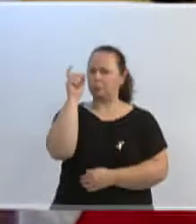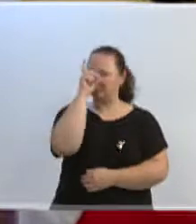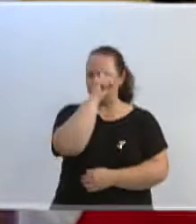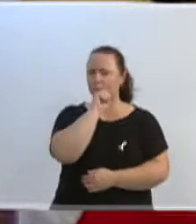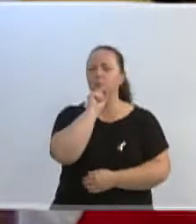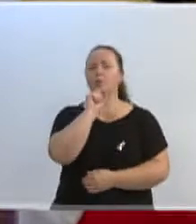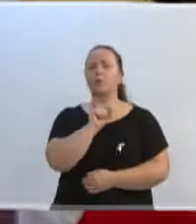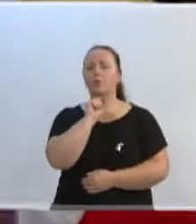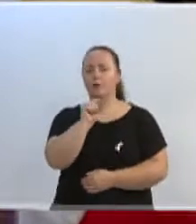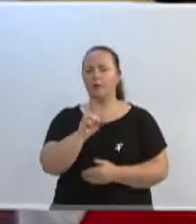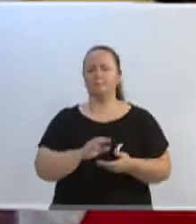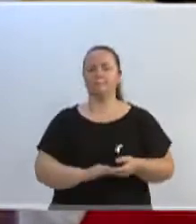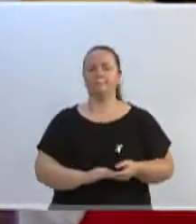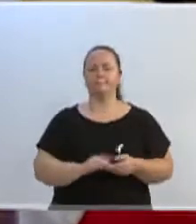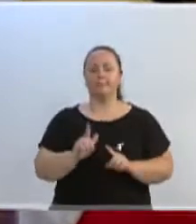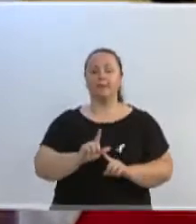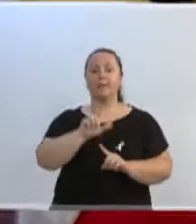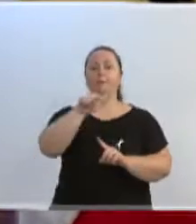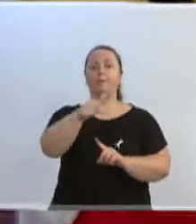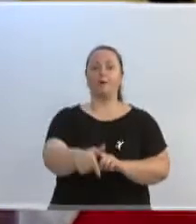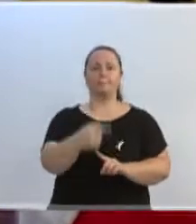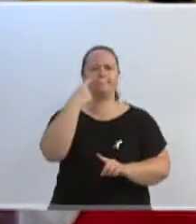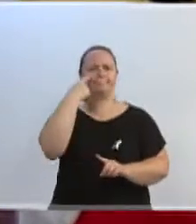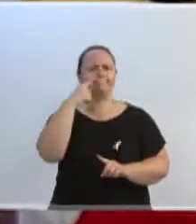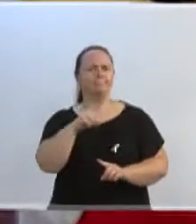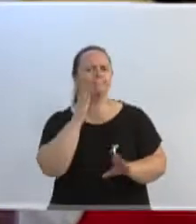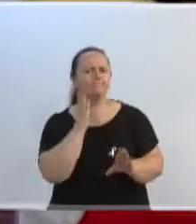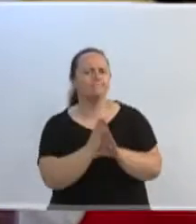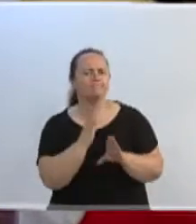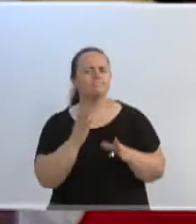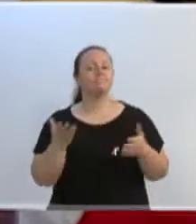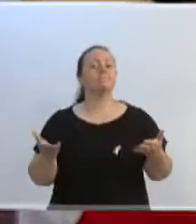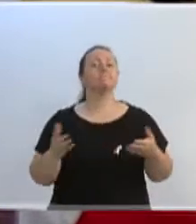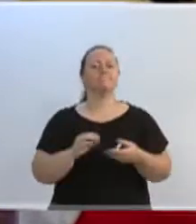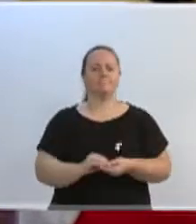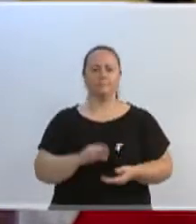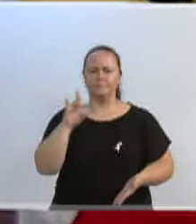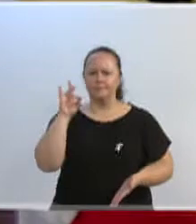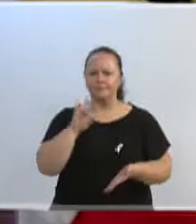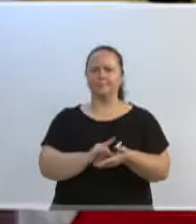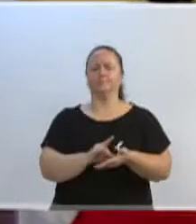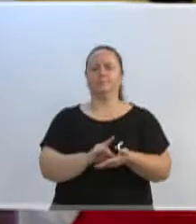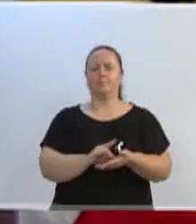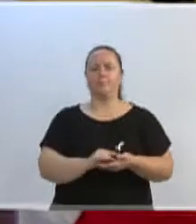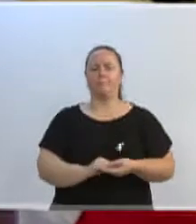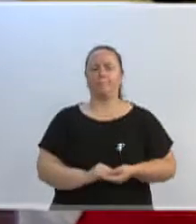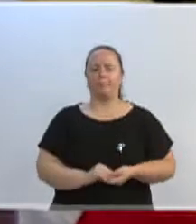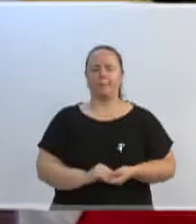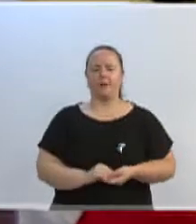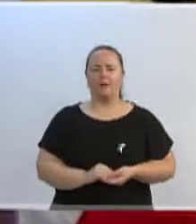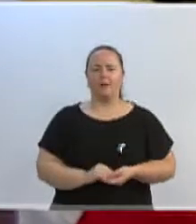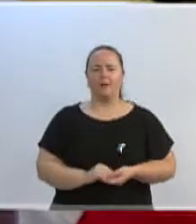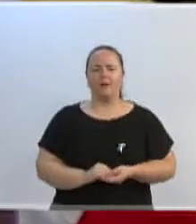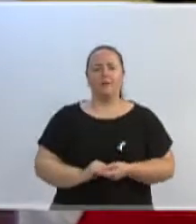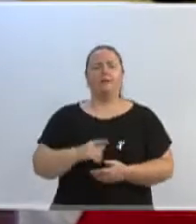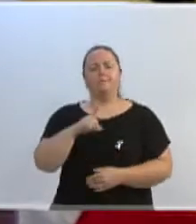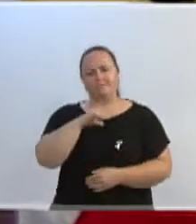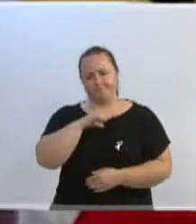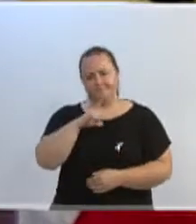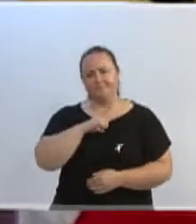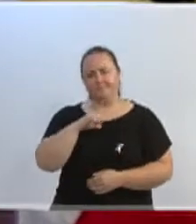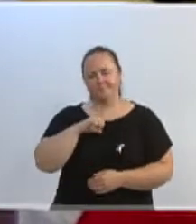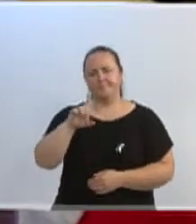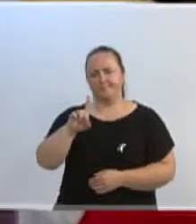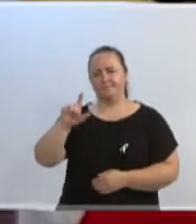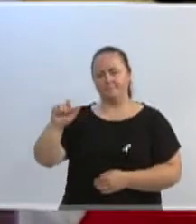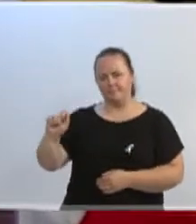o pós-diagnóstico. Que pós-diagnóstico, que ele está realmente, que ele tem essa deficiência,